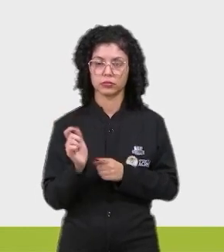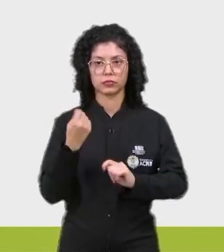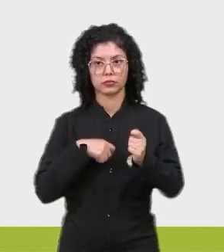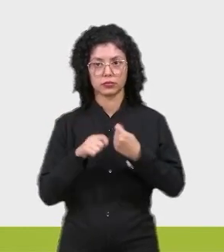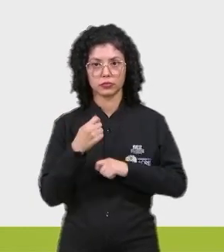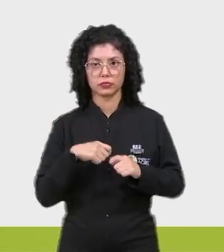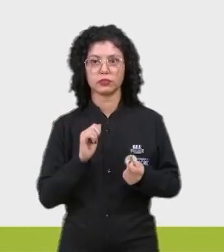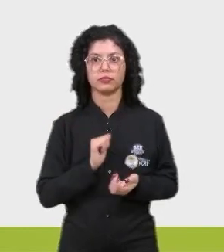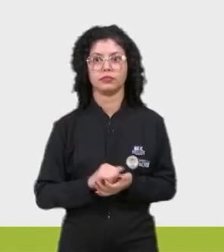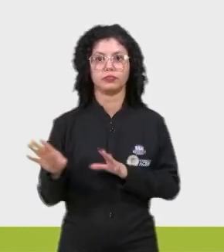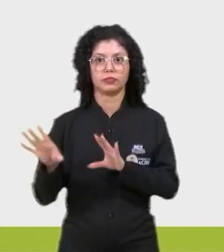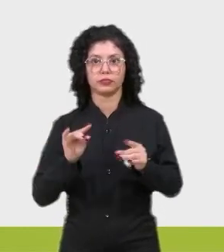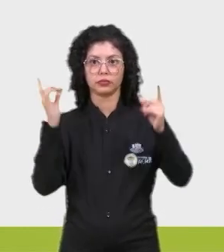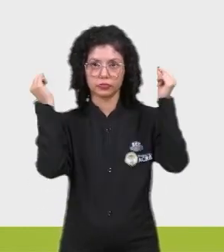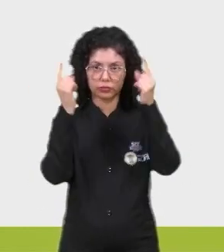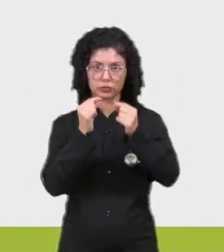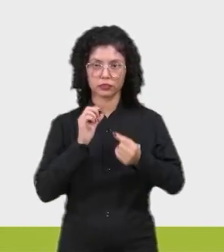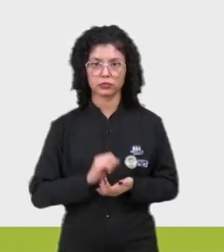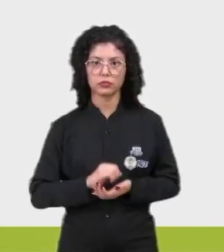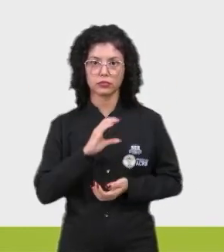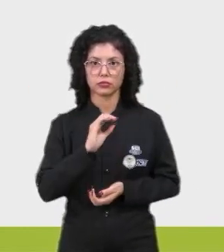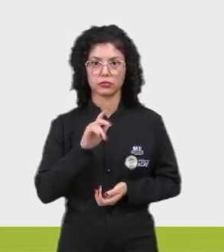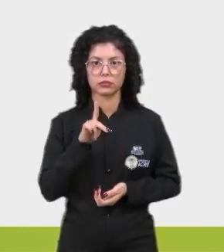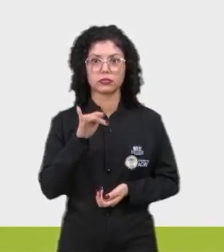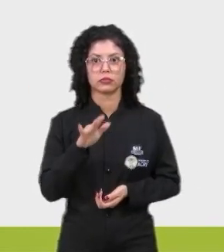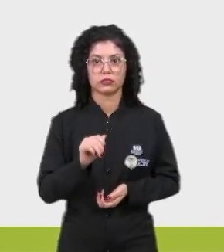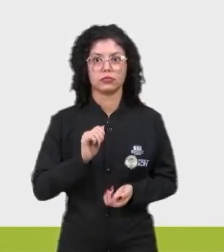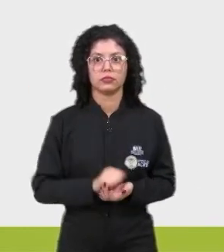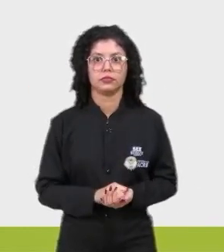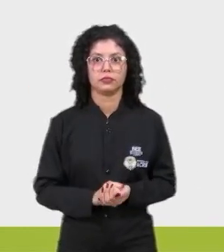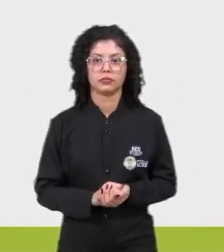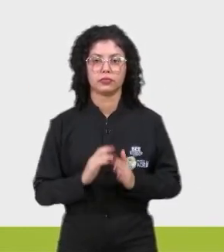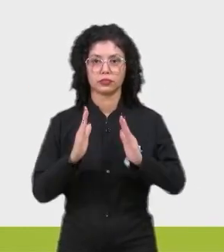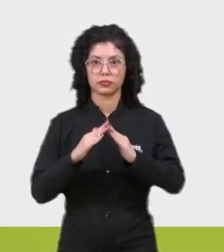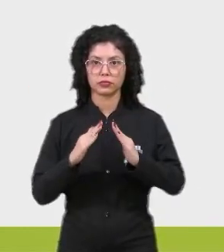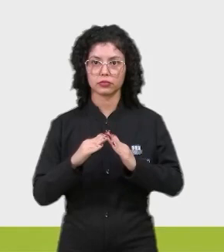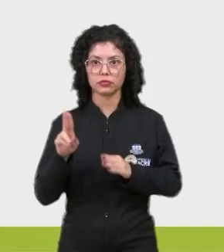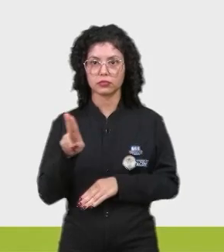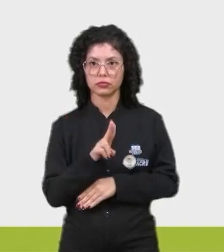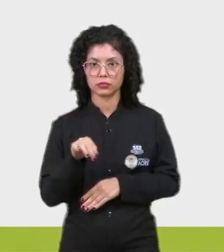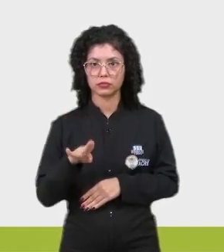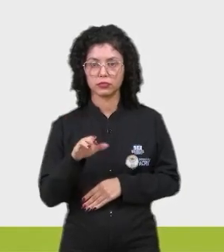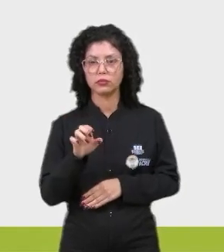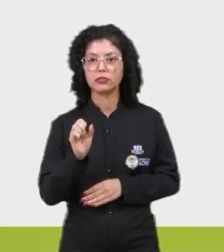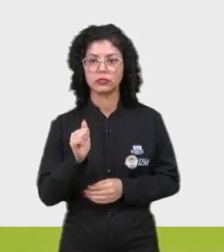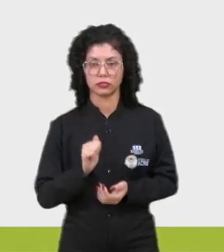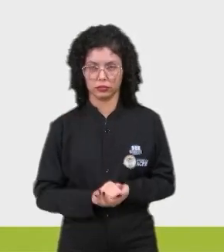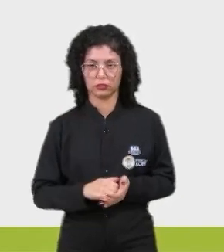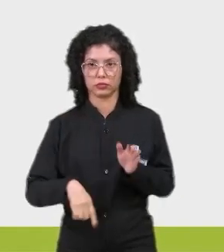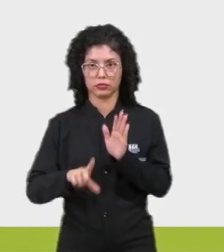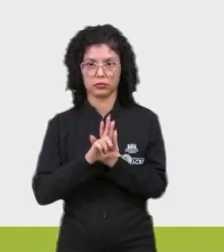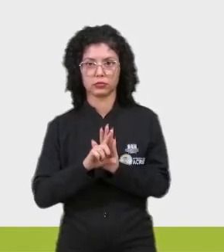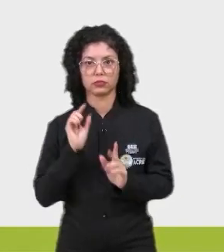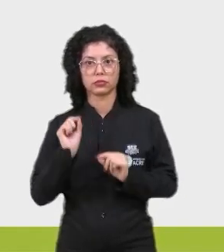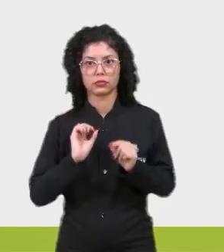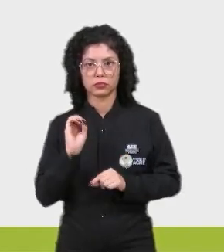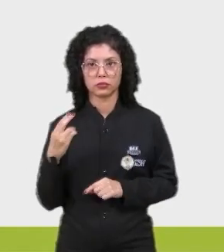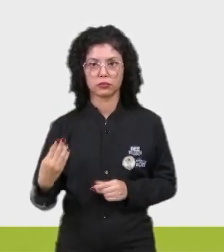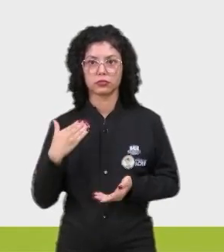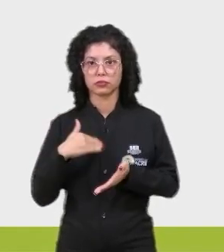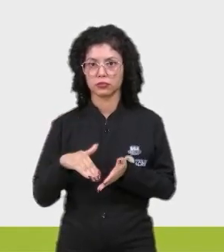Etimologicamente, a palavra economia vem do grego oikos, que significa casa, e nomos, norma, lei, ou seja,